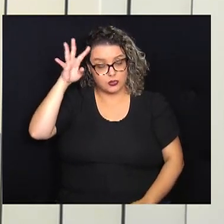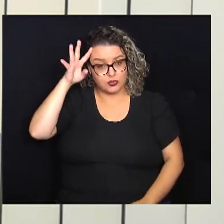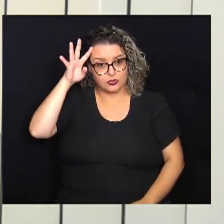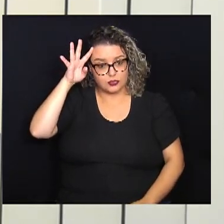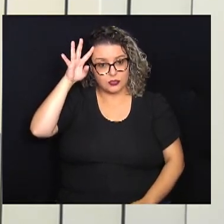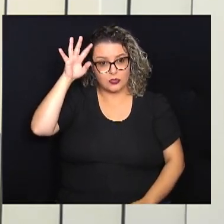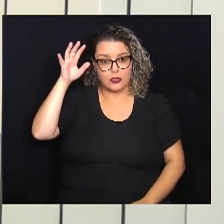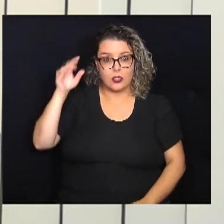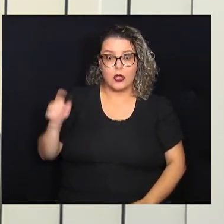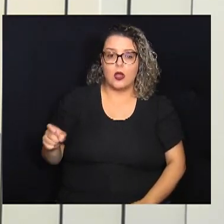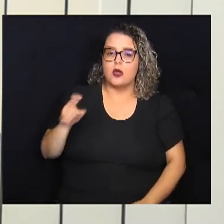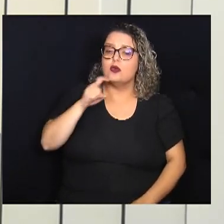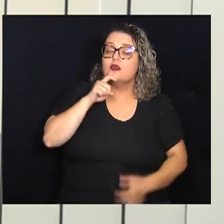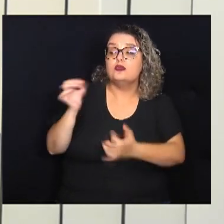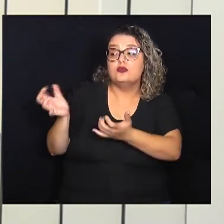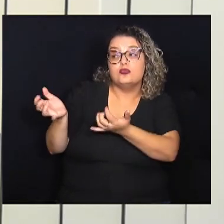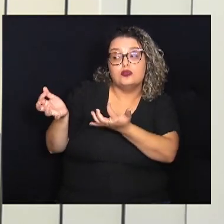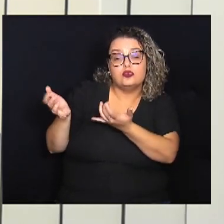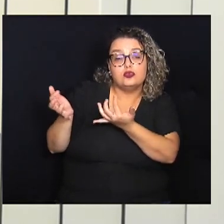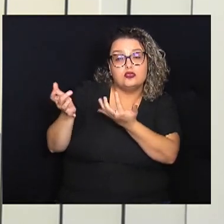ao portal